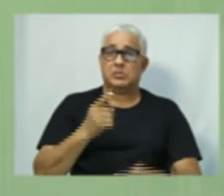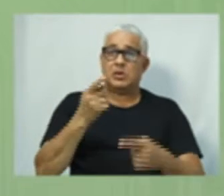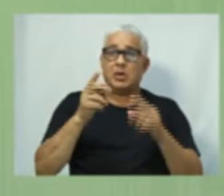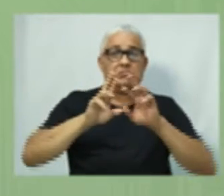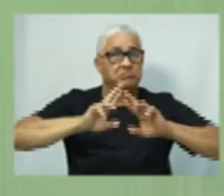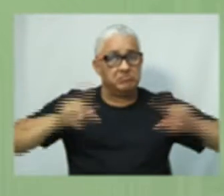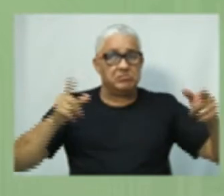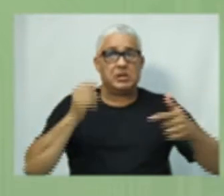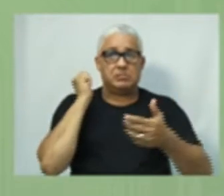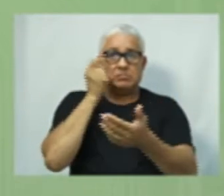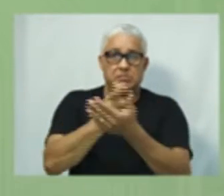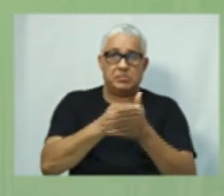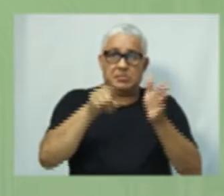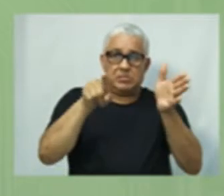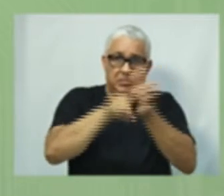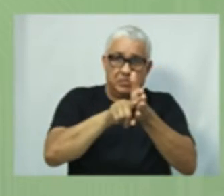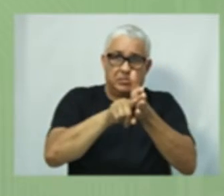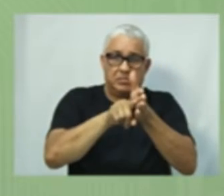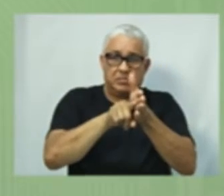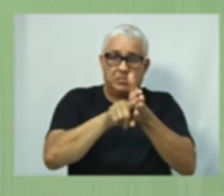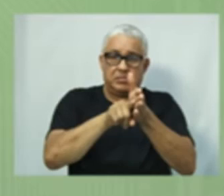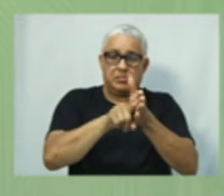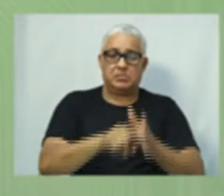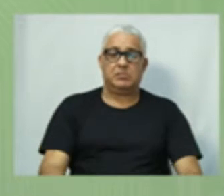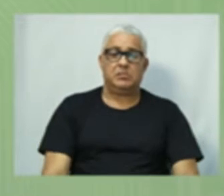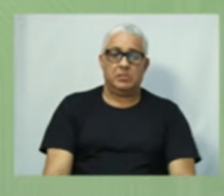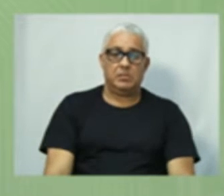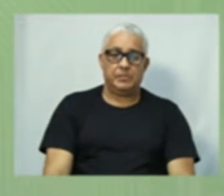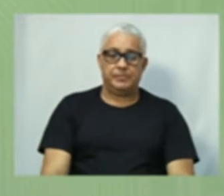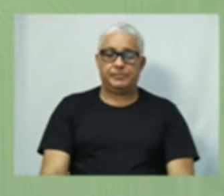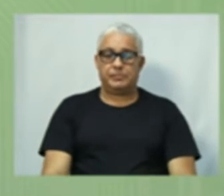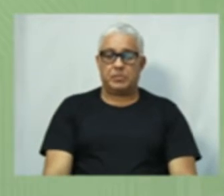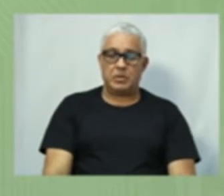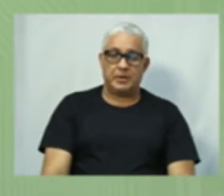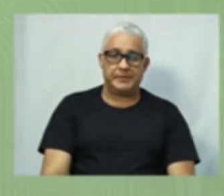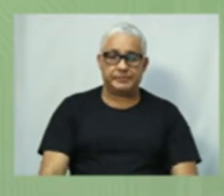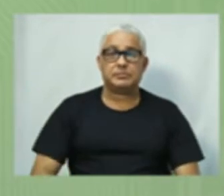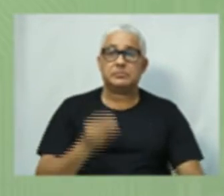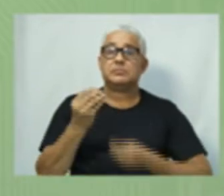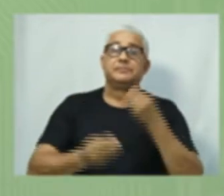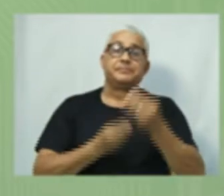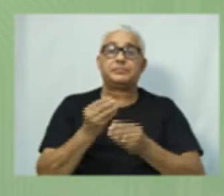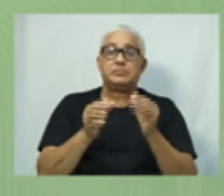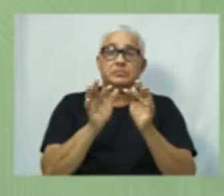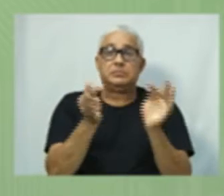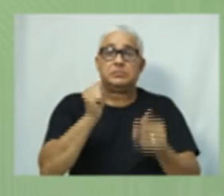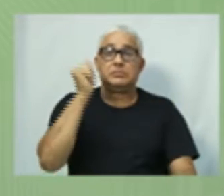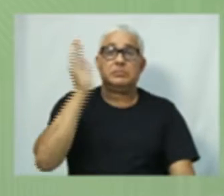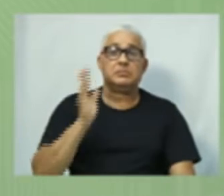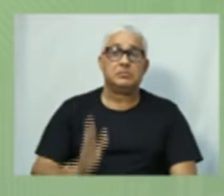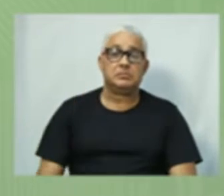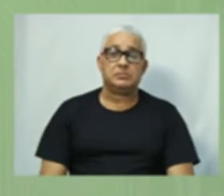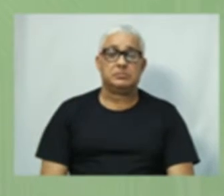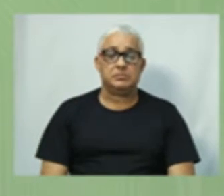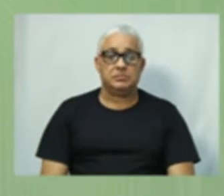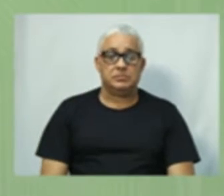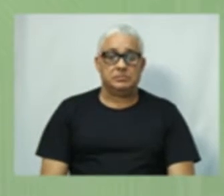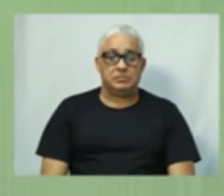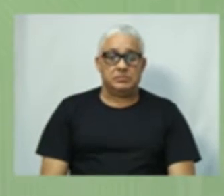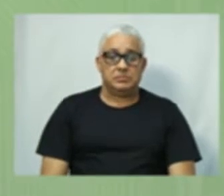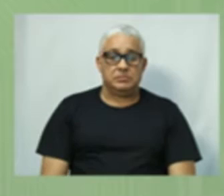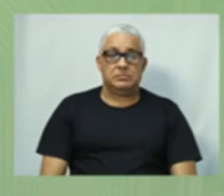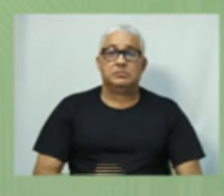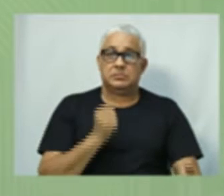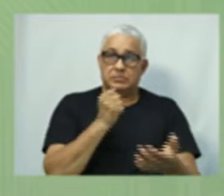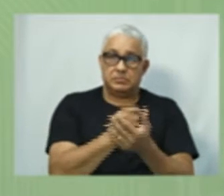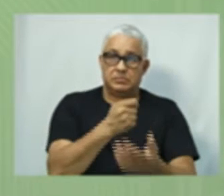diferença, a subtração entre um e outro. Beleza? E como era lá no Simples Nacional mesmo, professor? Simples Nacional, a